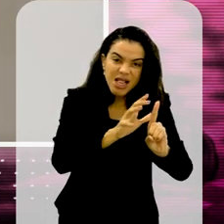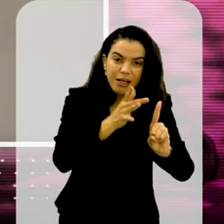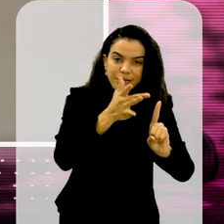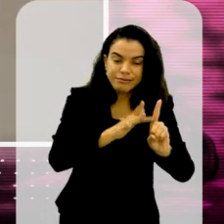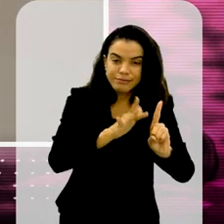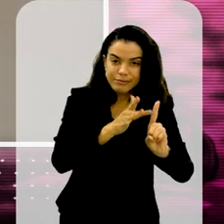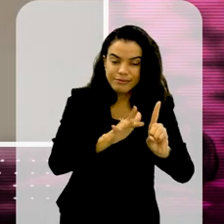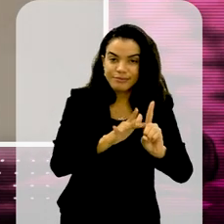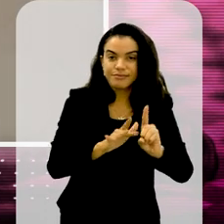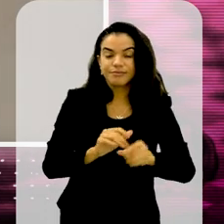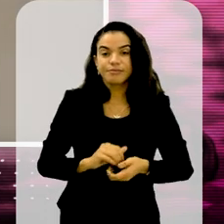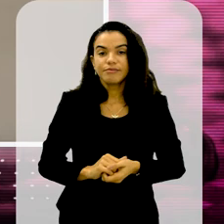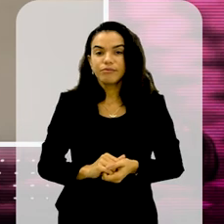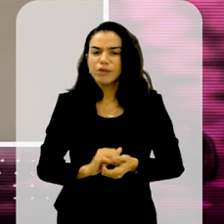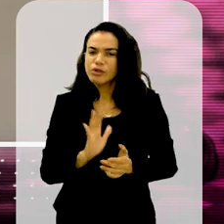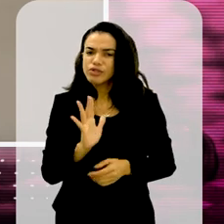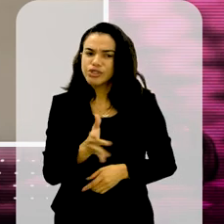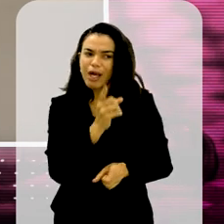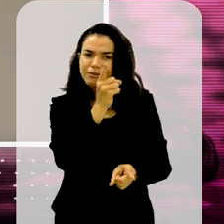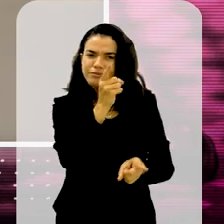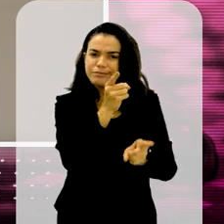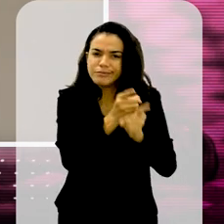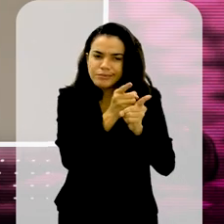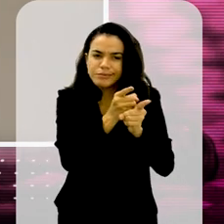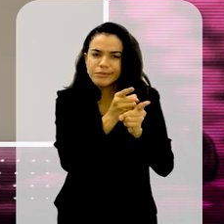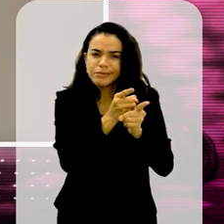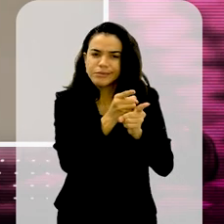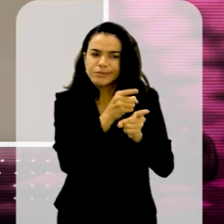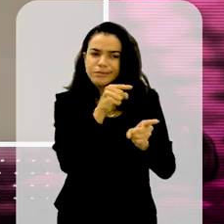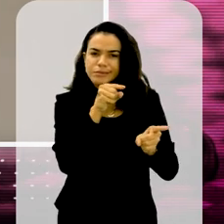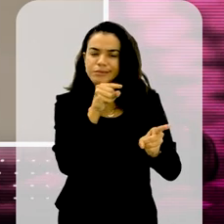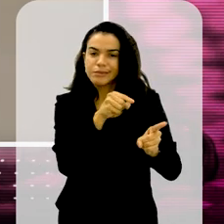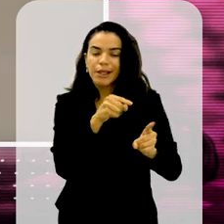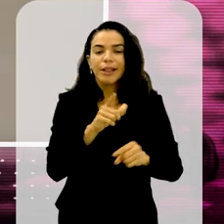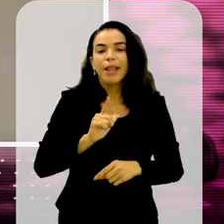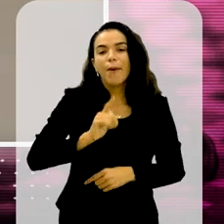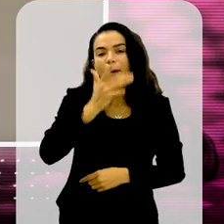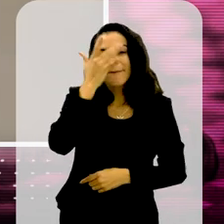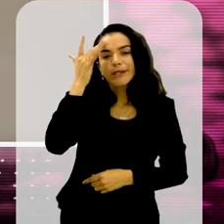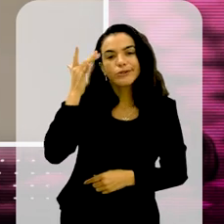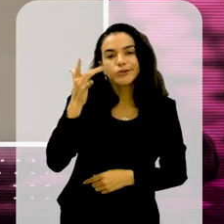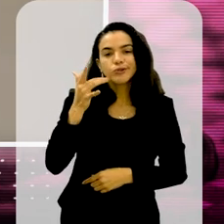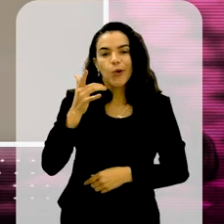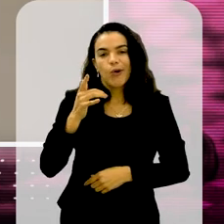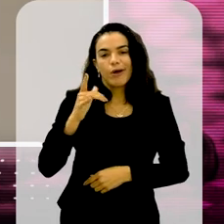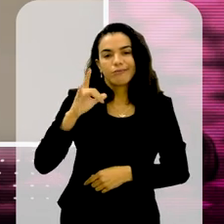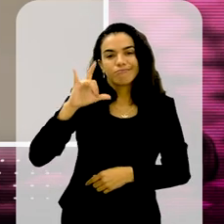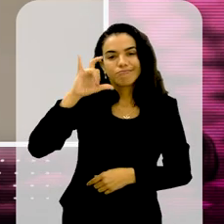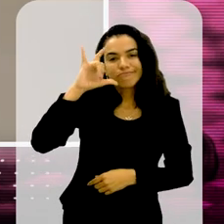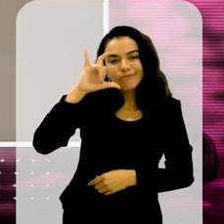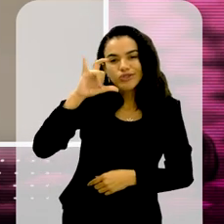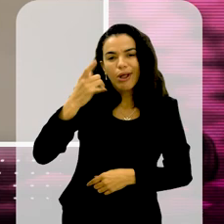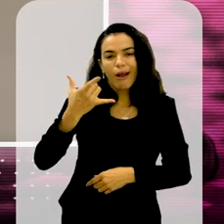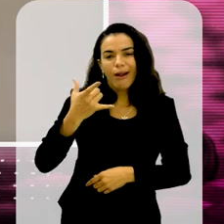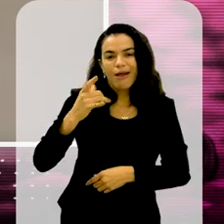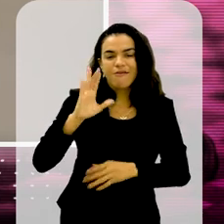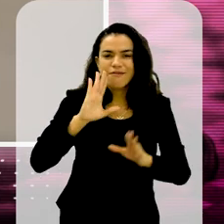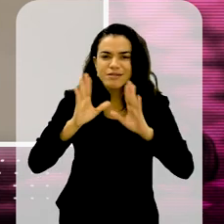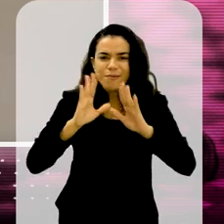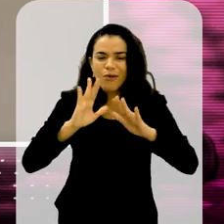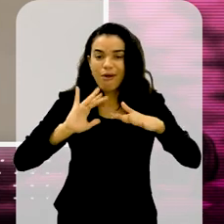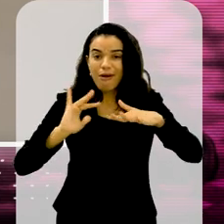que fazer? Uma vez que eu identifiquei, eu tenho um seguidor ali na rede social que toda vez que